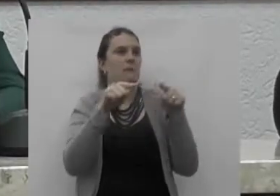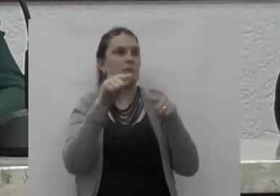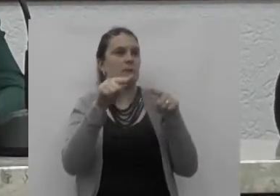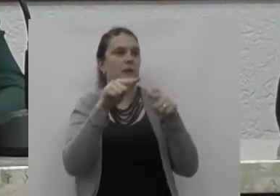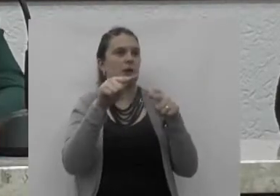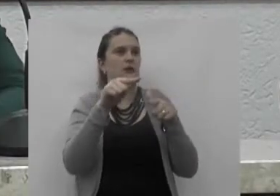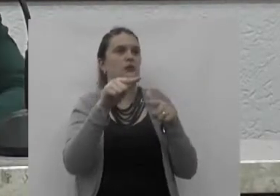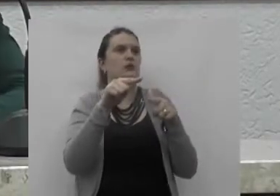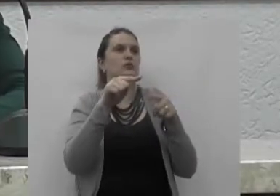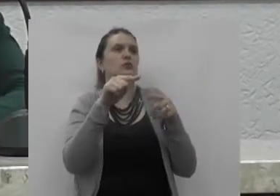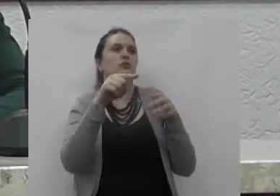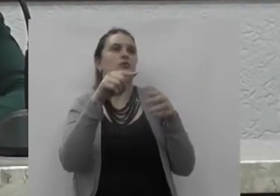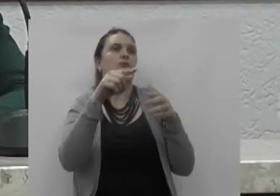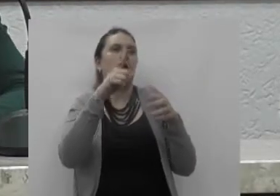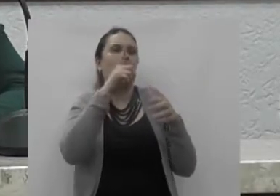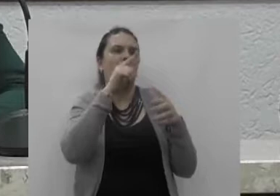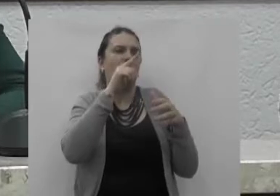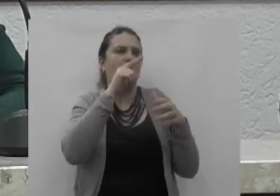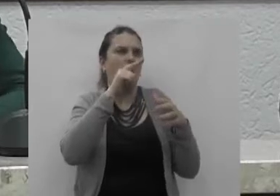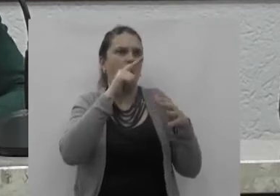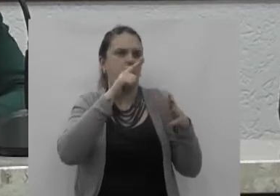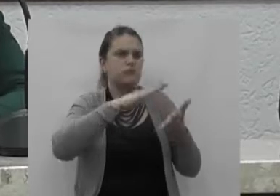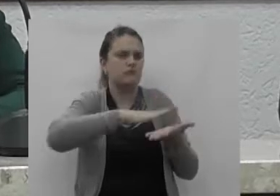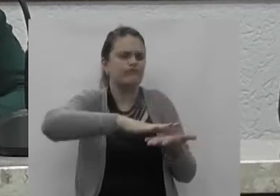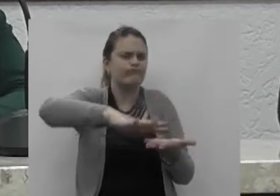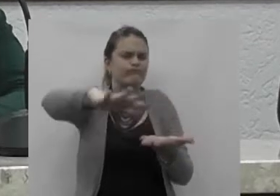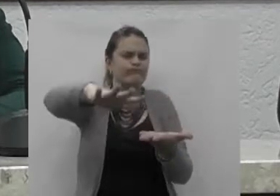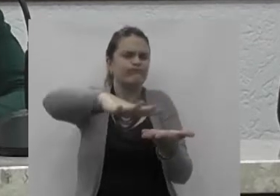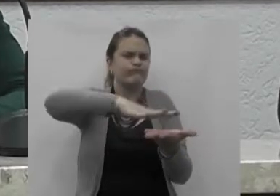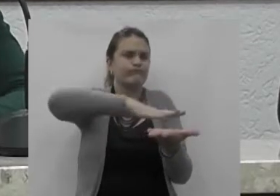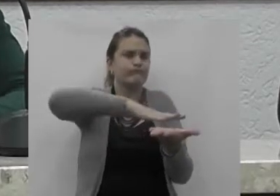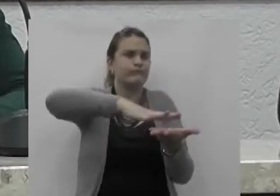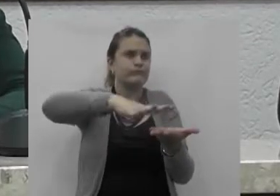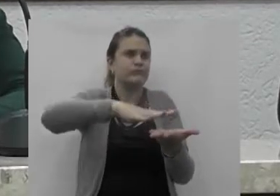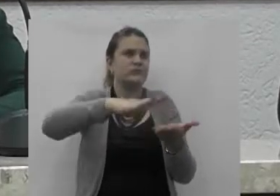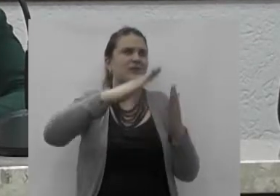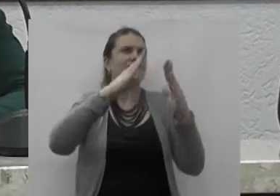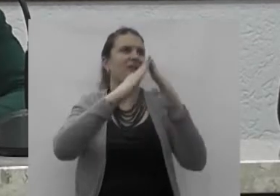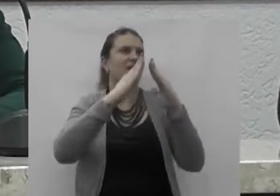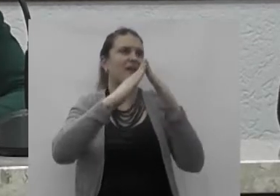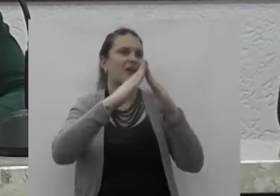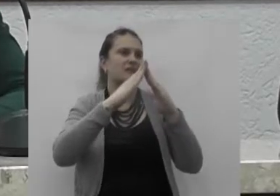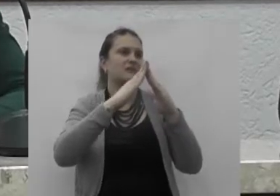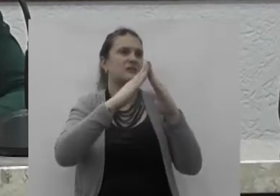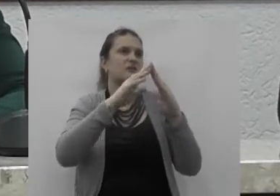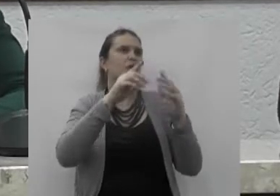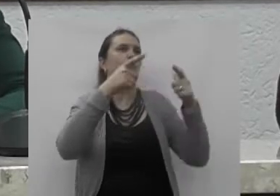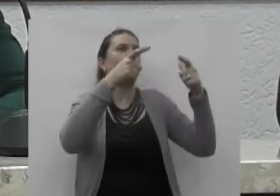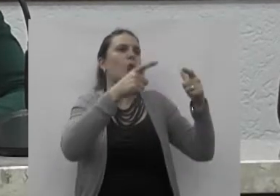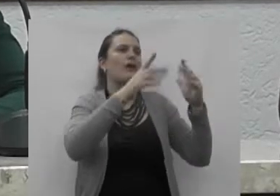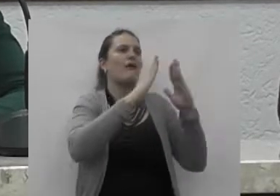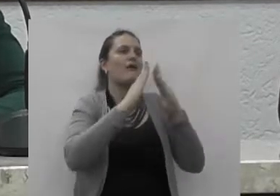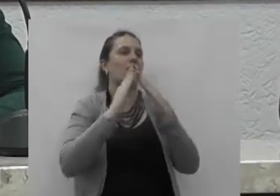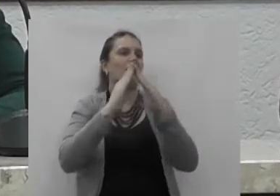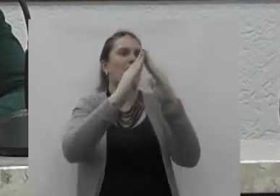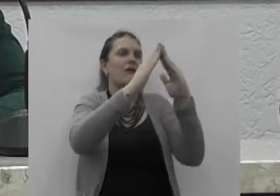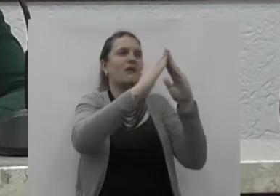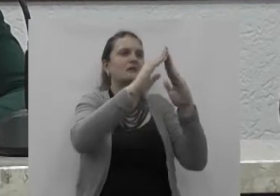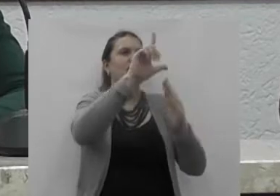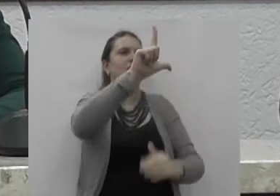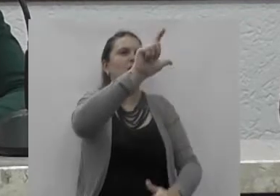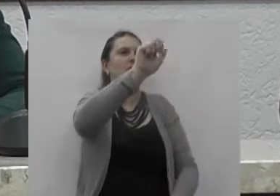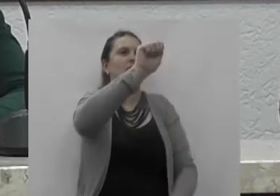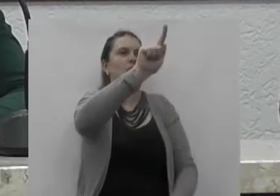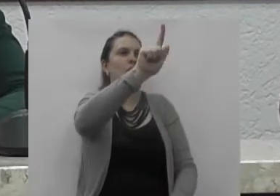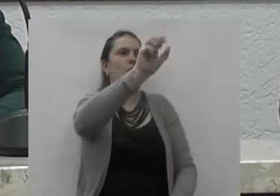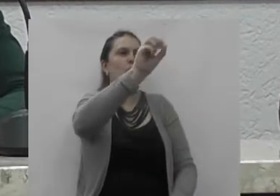de esgotamento das fossas sépticas de residências no conjunto Lagoa Dourada.